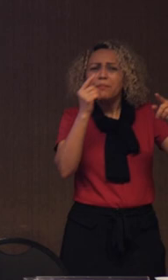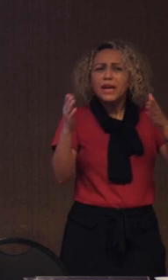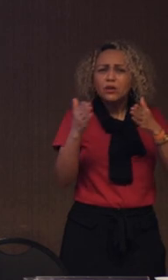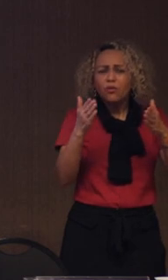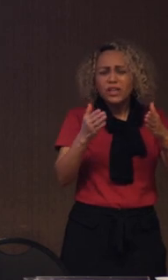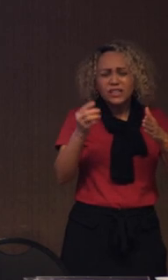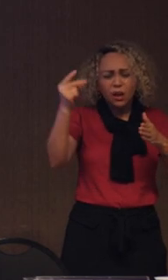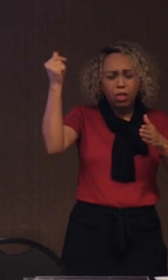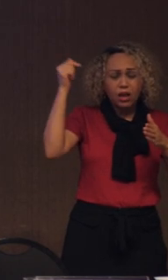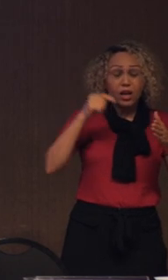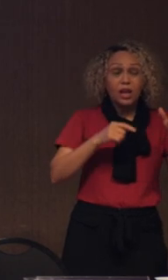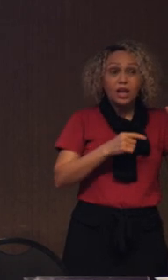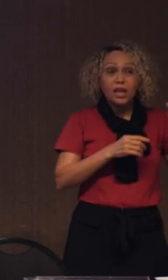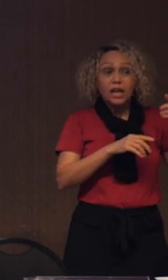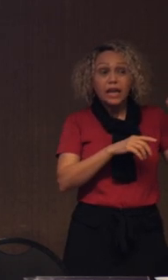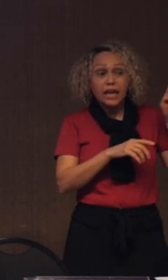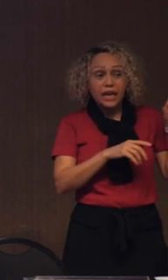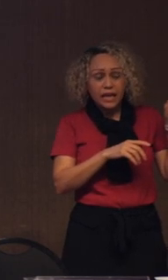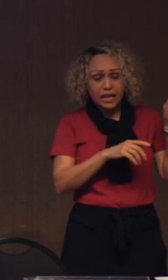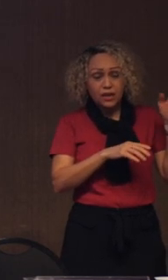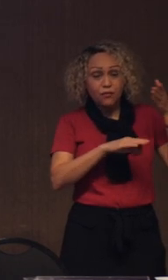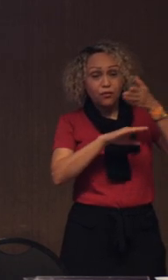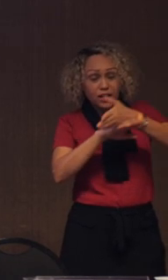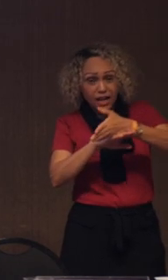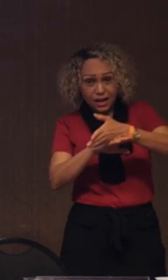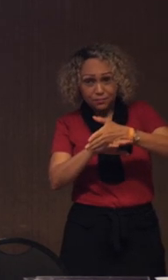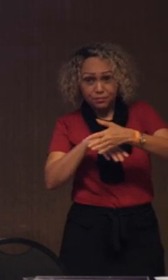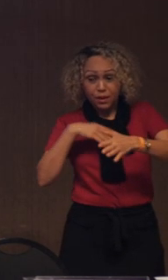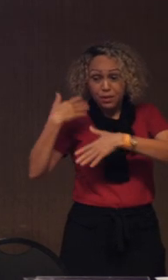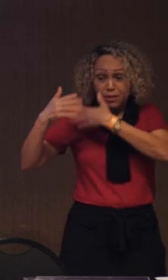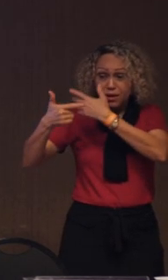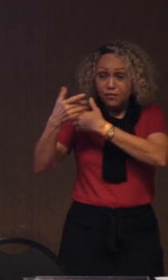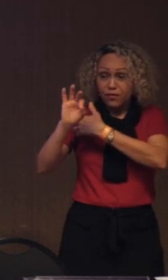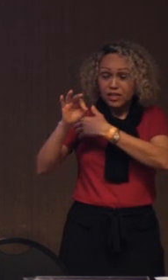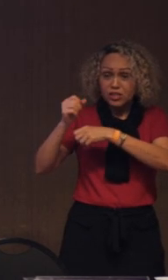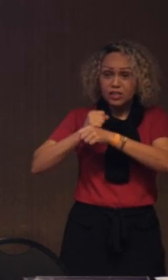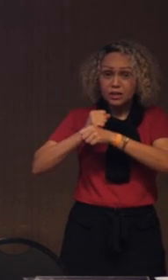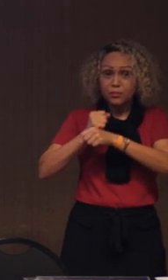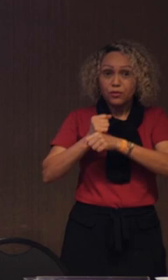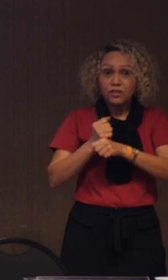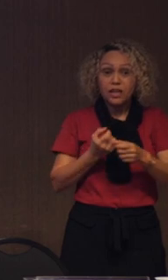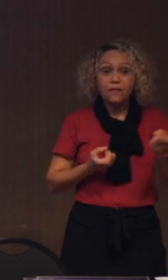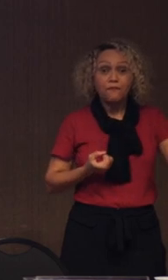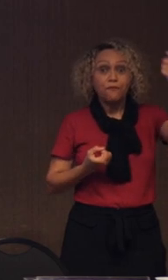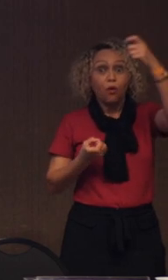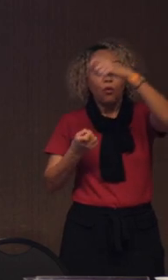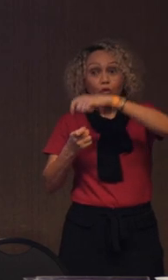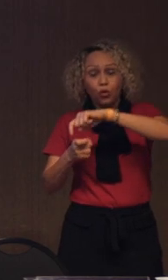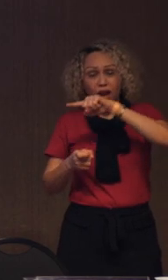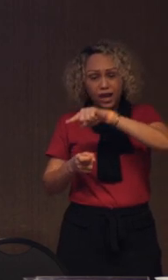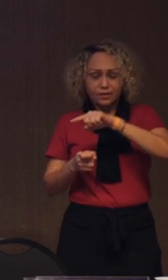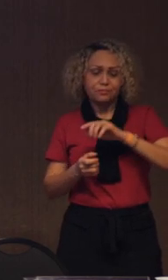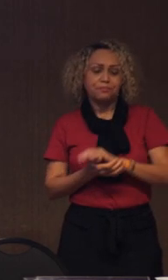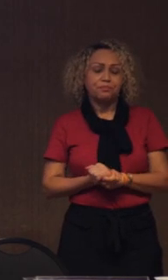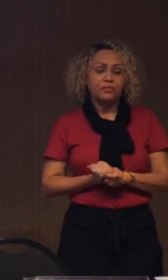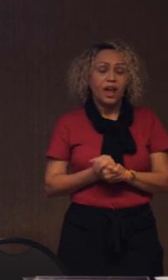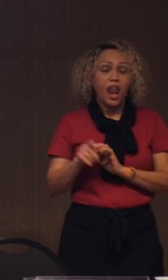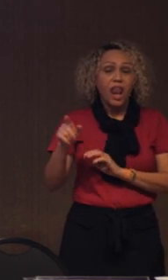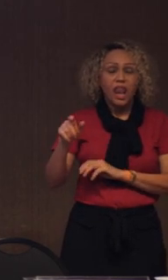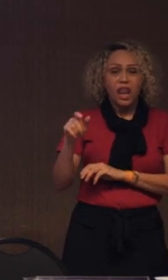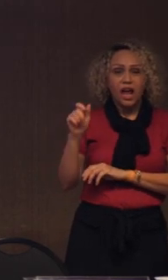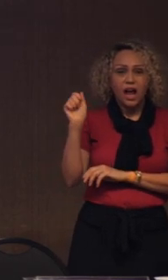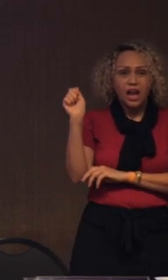Gorrê, tem um lugar chamado Portal do Nunca Mais. Lá passaram mais de